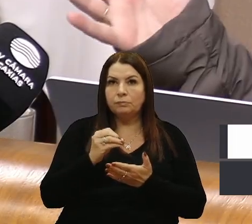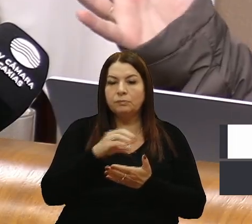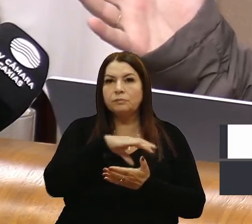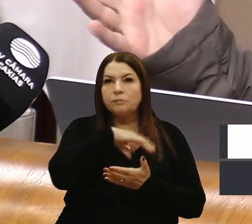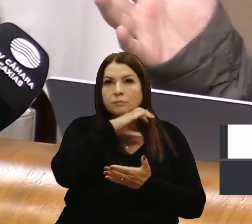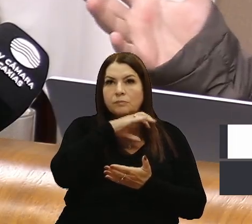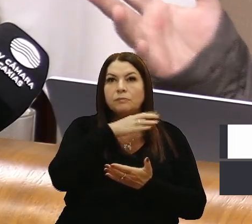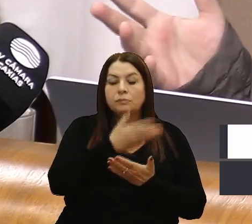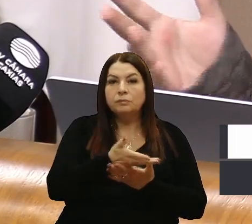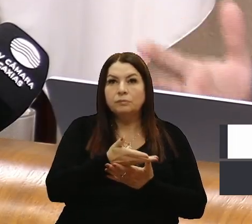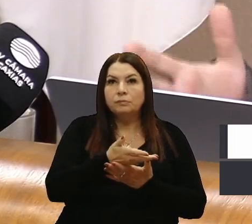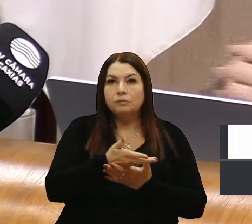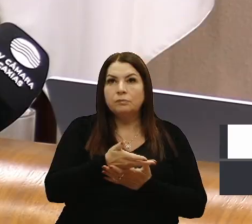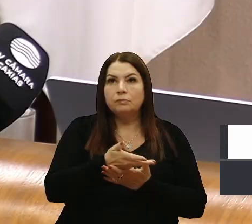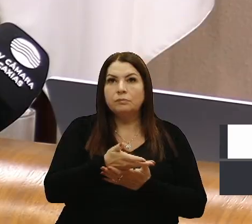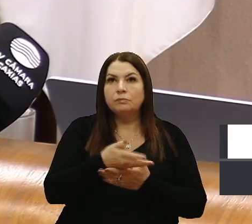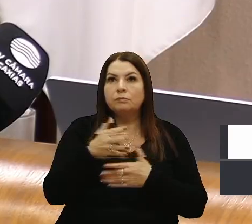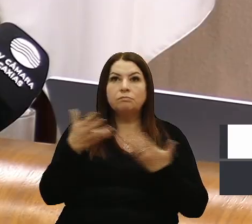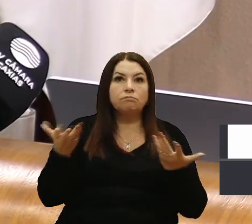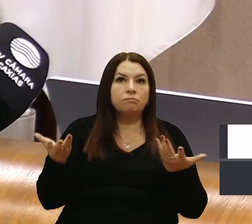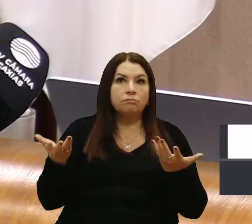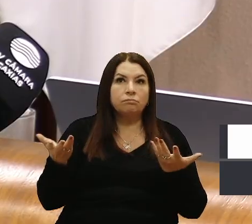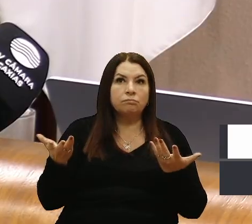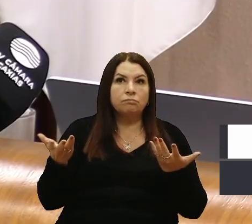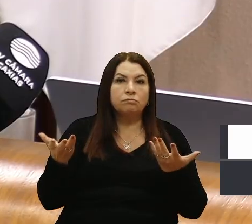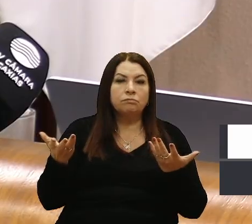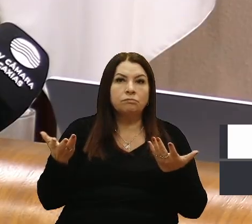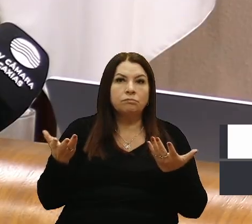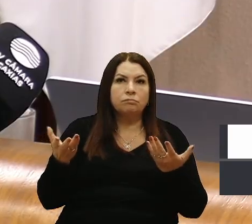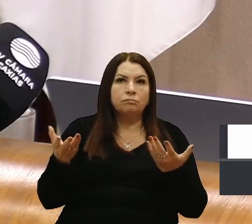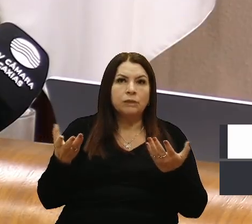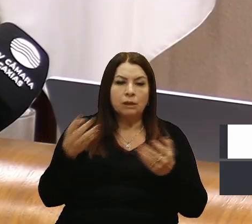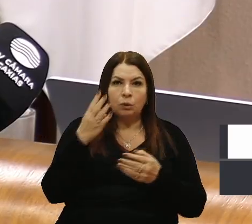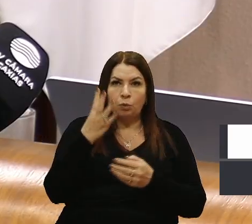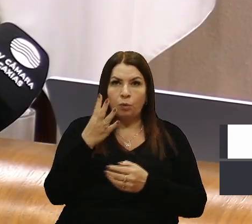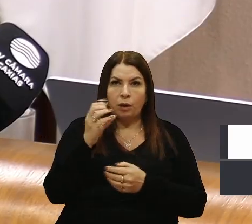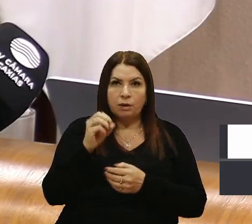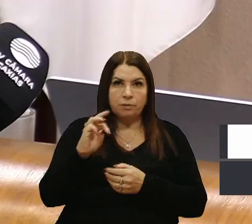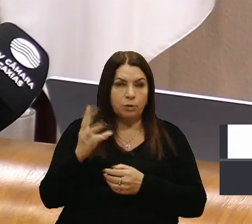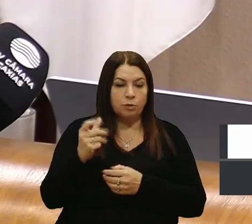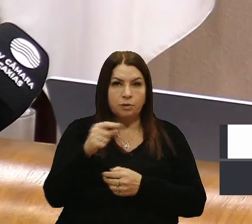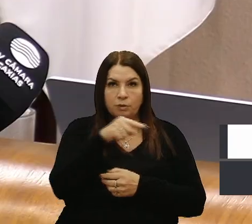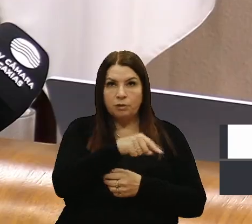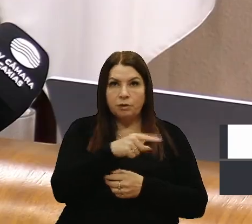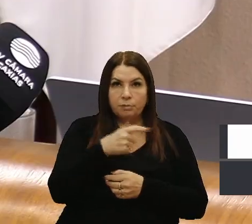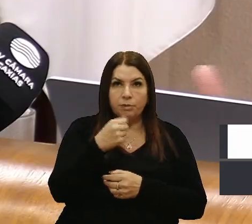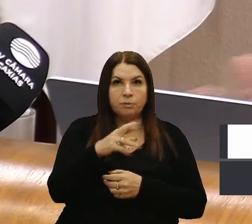Isso. Bom, será que esses 40 milhões estão lá? Nós precisamos dessa